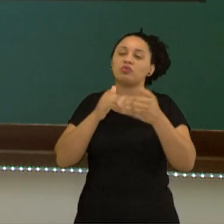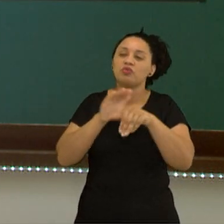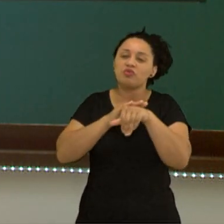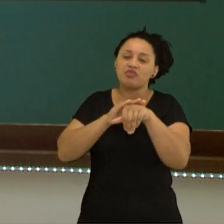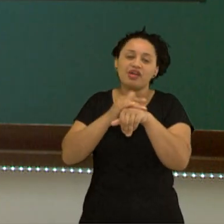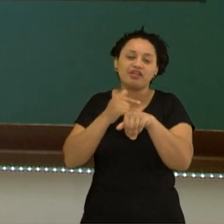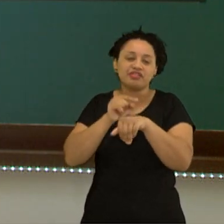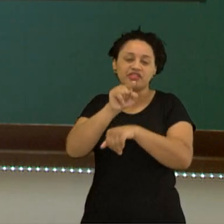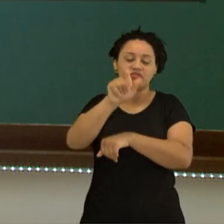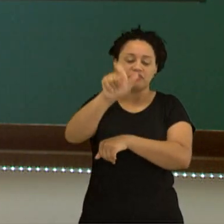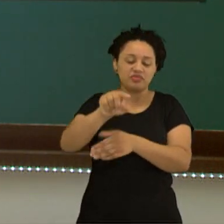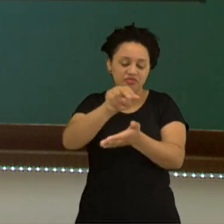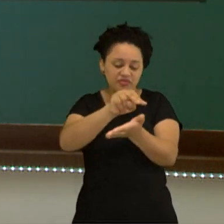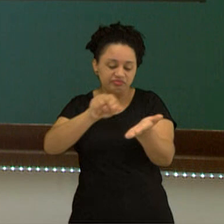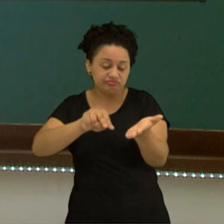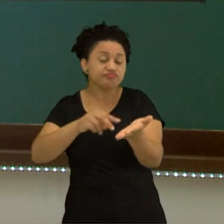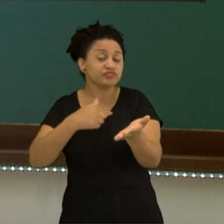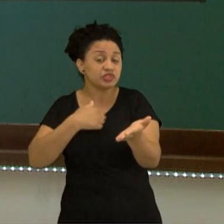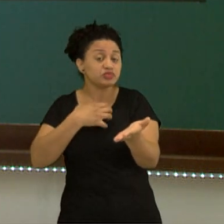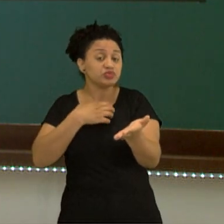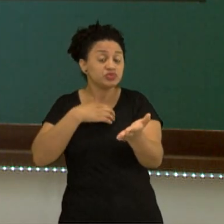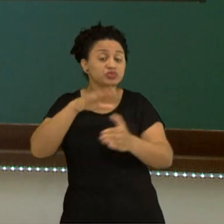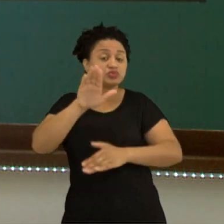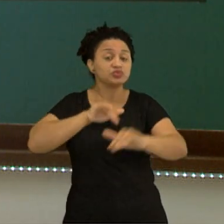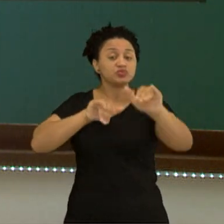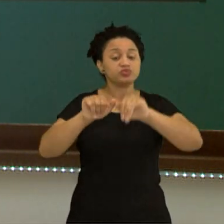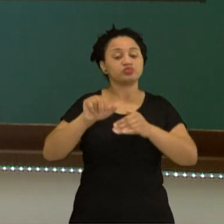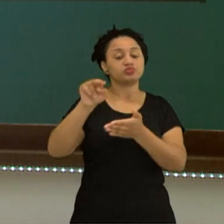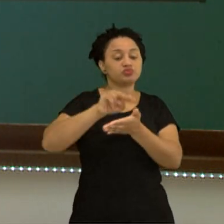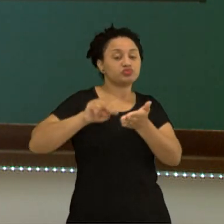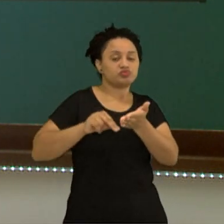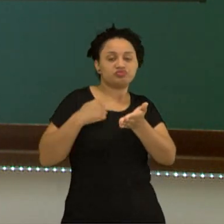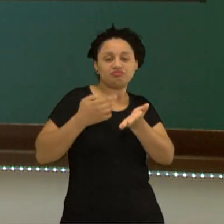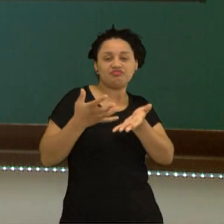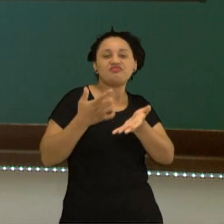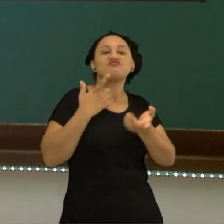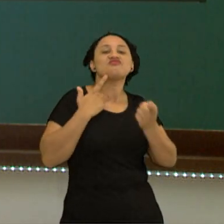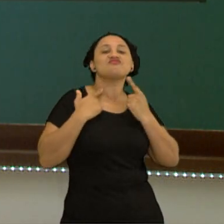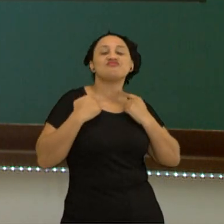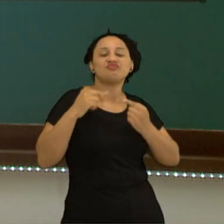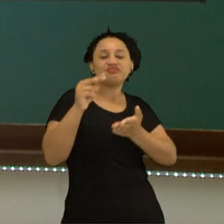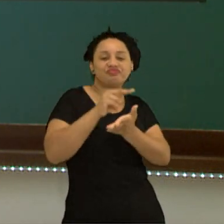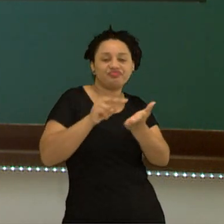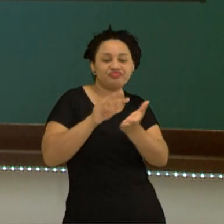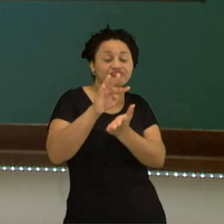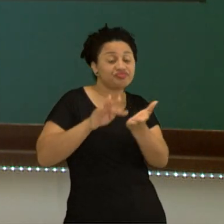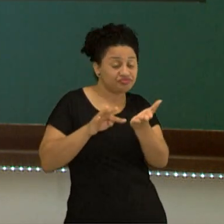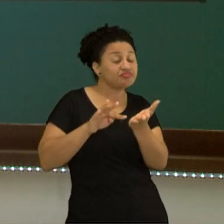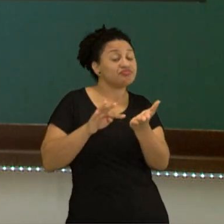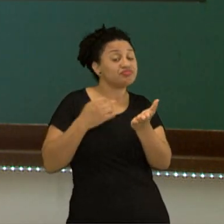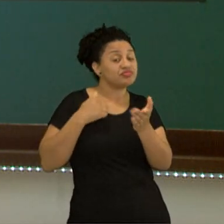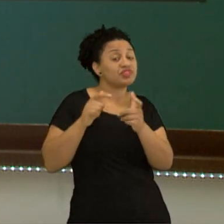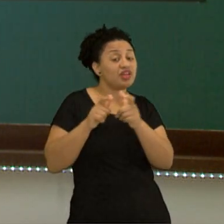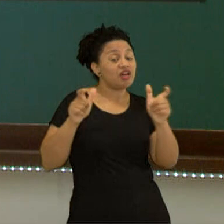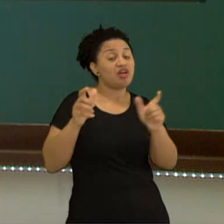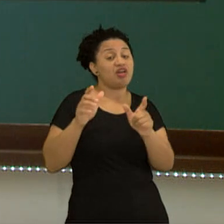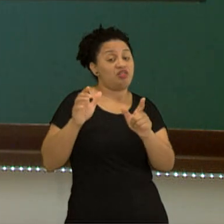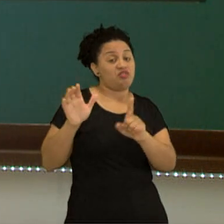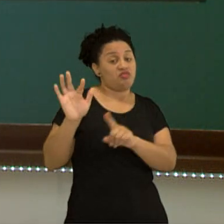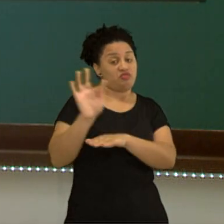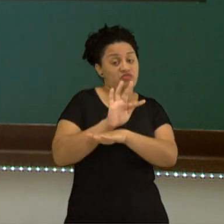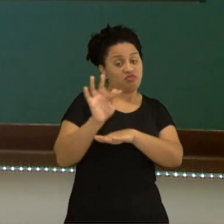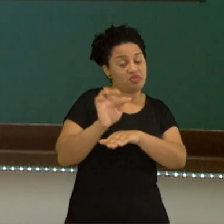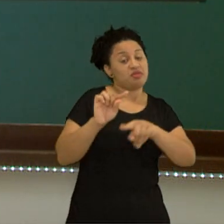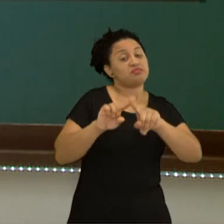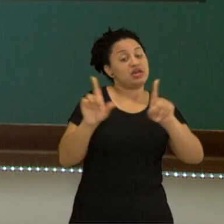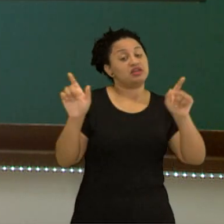ao leitor. Isso é uma forma de cativar o leitor para o texto. Então, a predominância é formal, mas nada impede que tenha